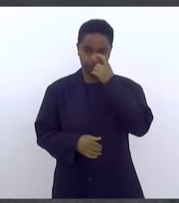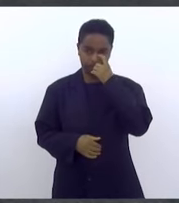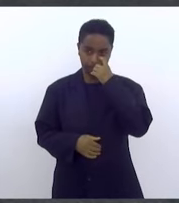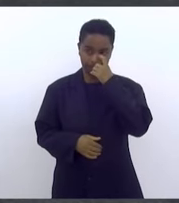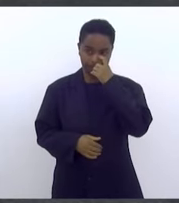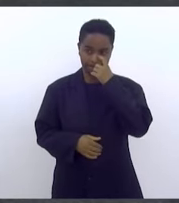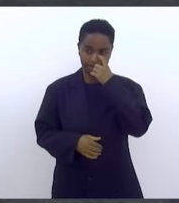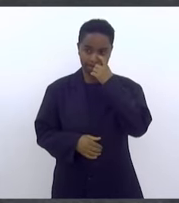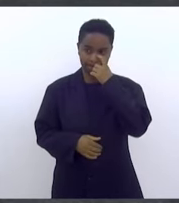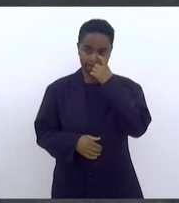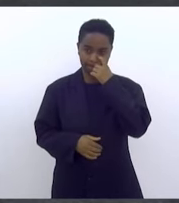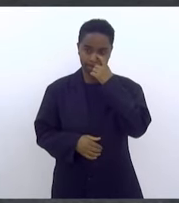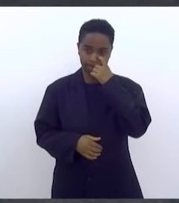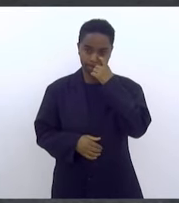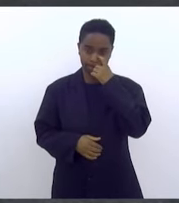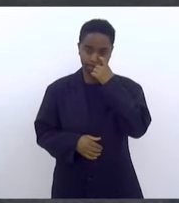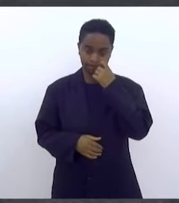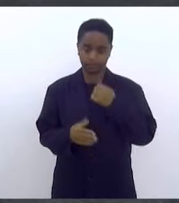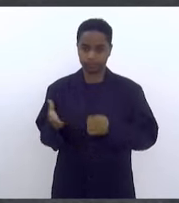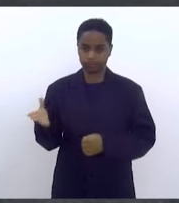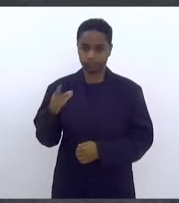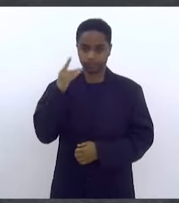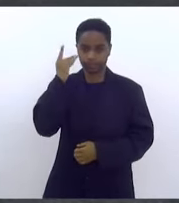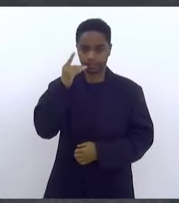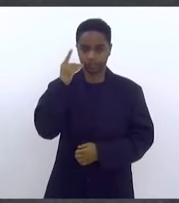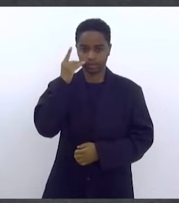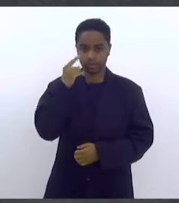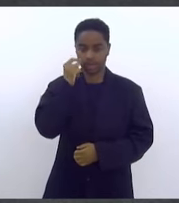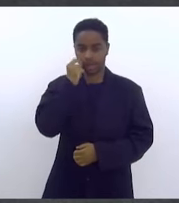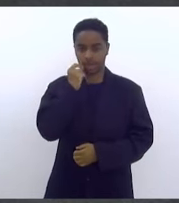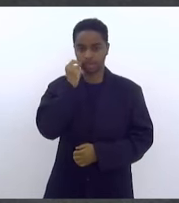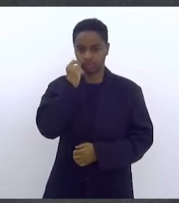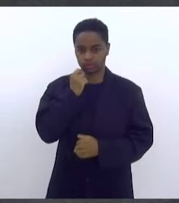deputado Giovanni Ratinho,